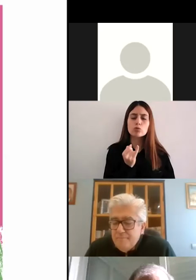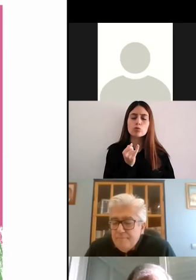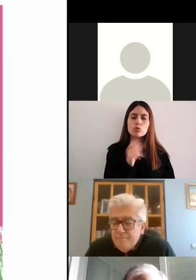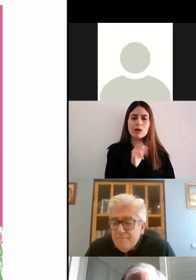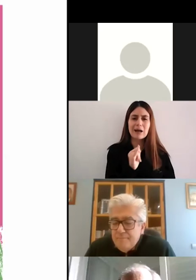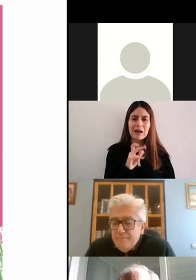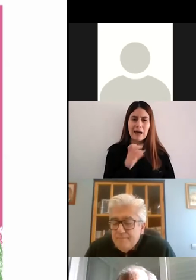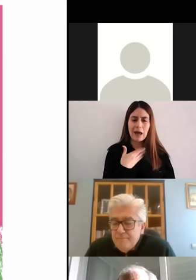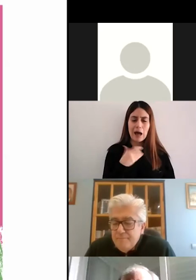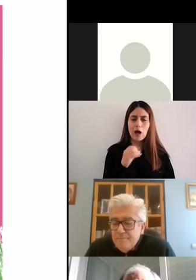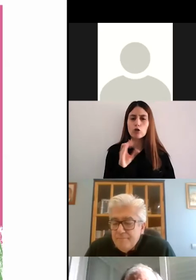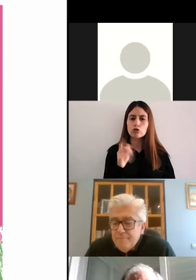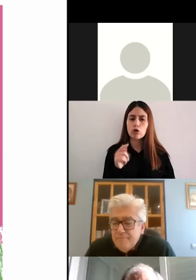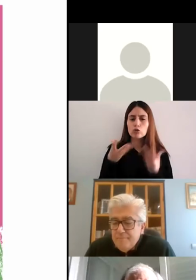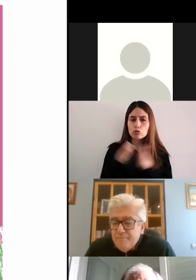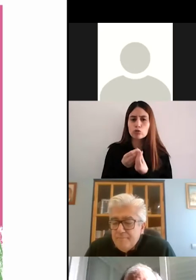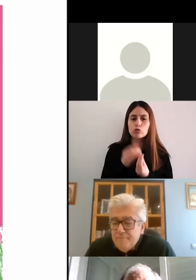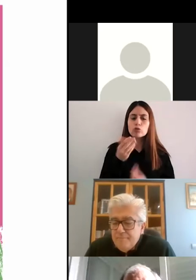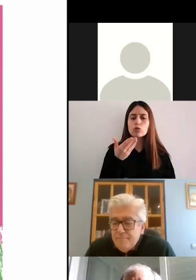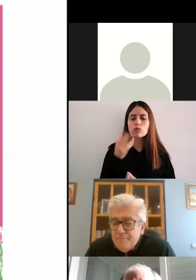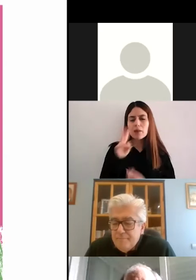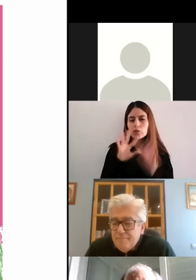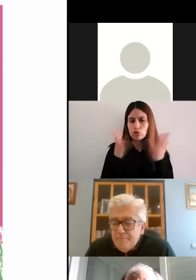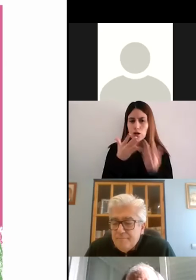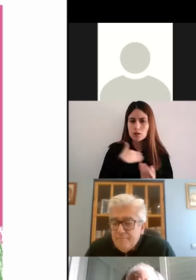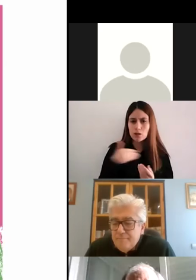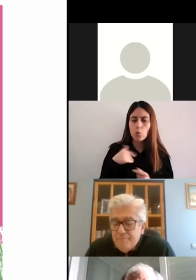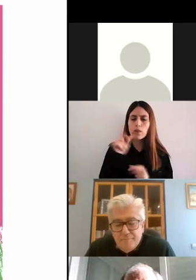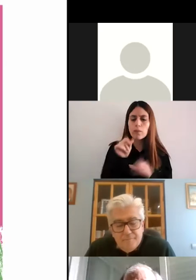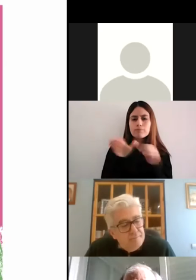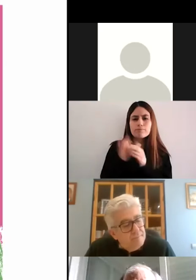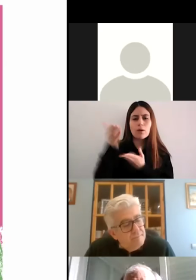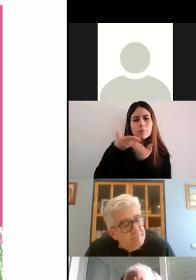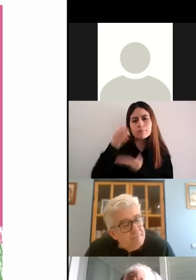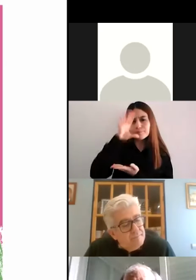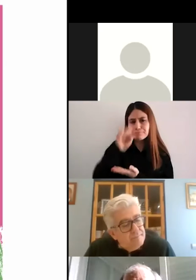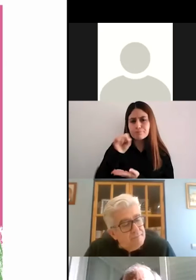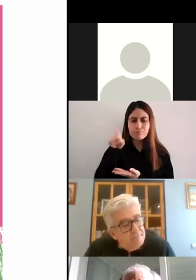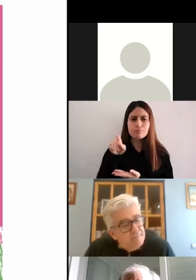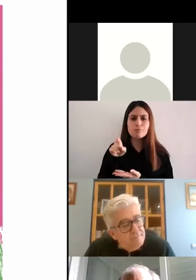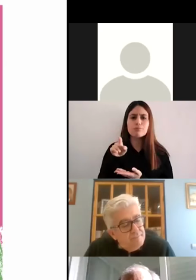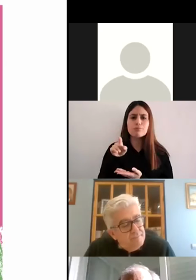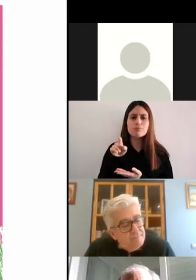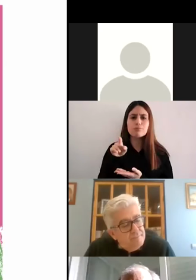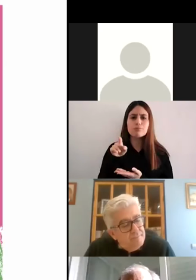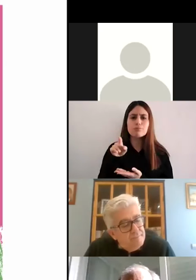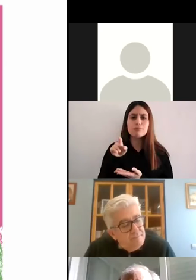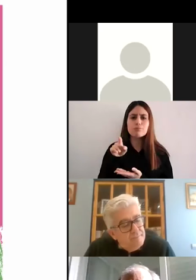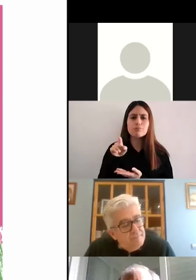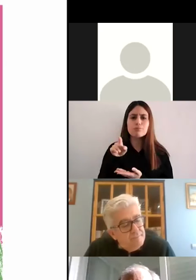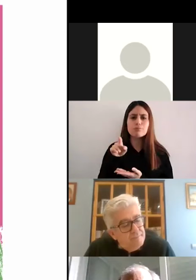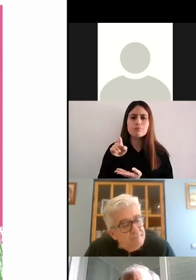com a Direção-Geral da Saúde, com a Comissão Internacional Interministerial da Coordenação da Estratégia Integrada para